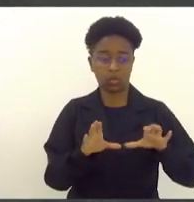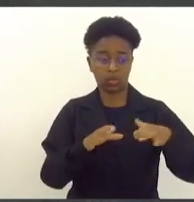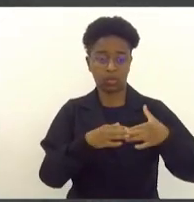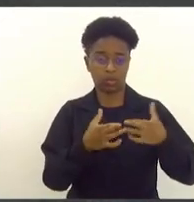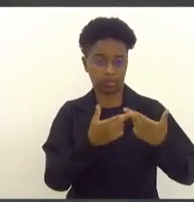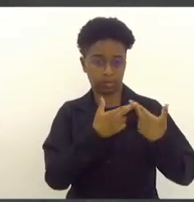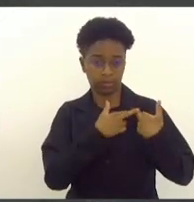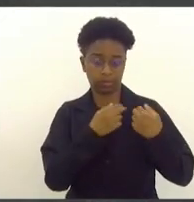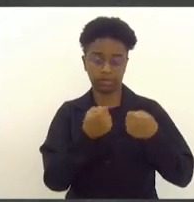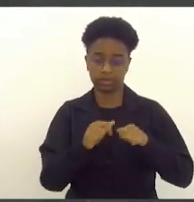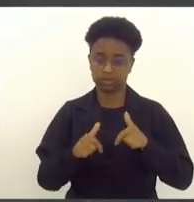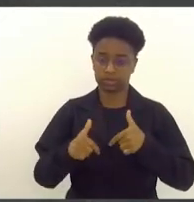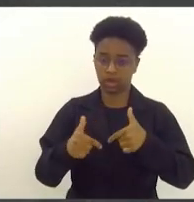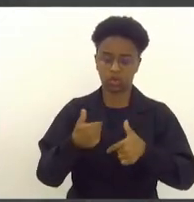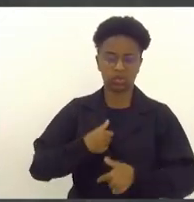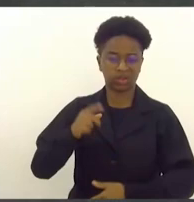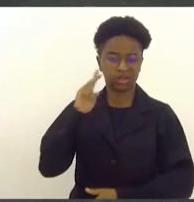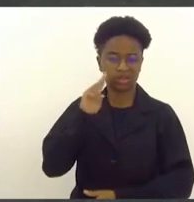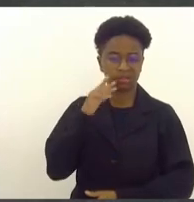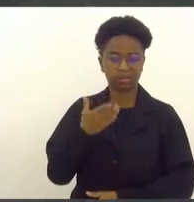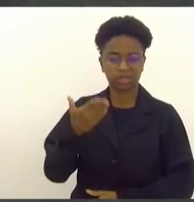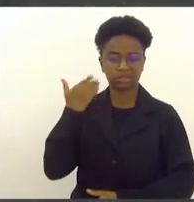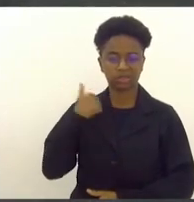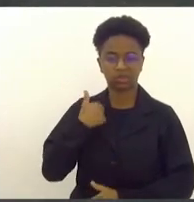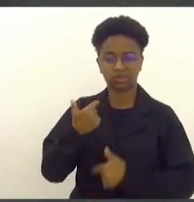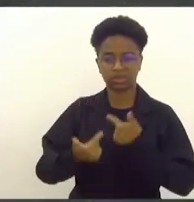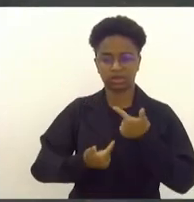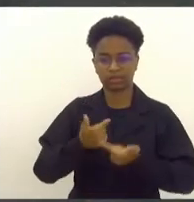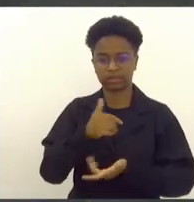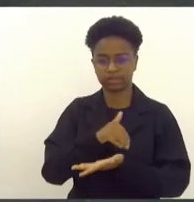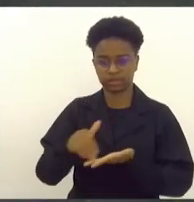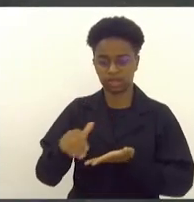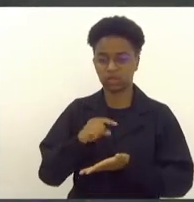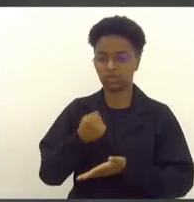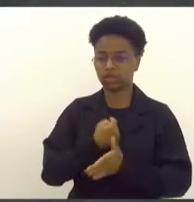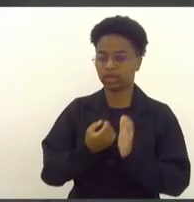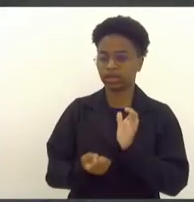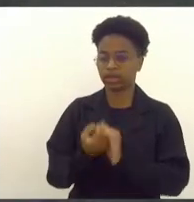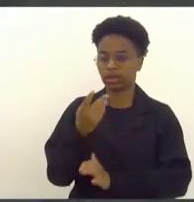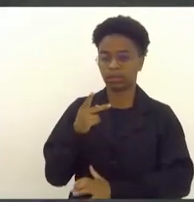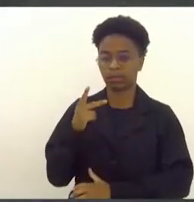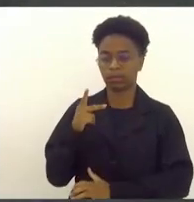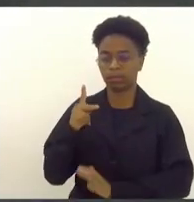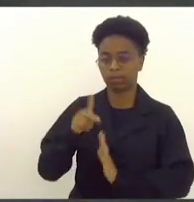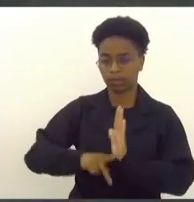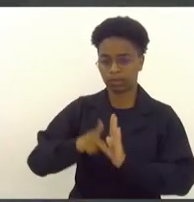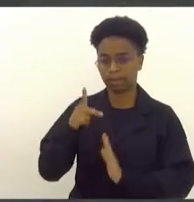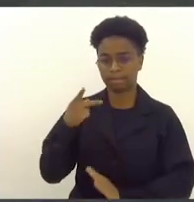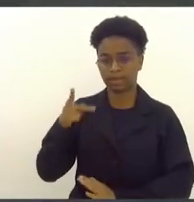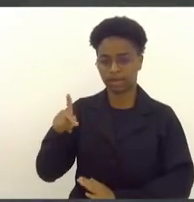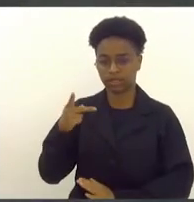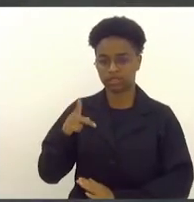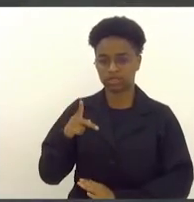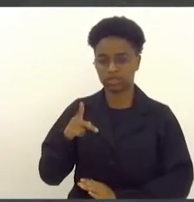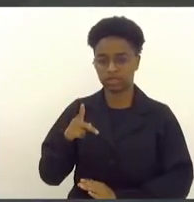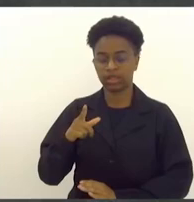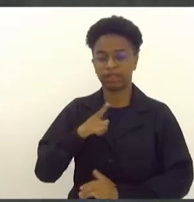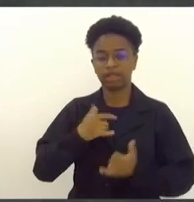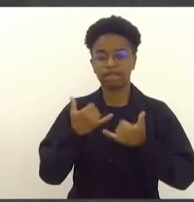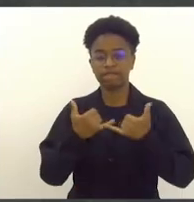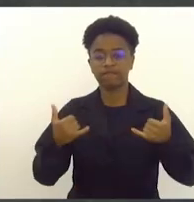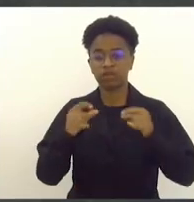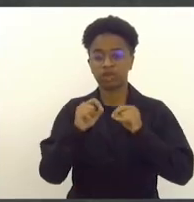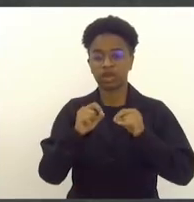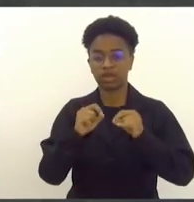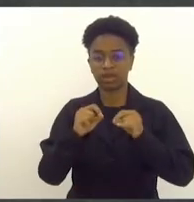lembro tempo que eu tava na secretaria a gente fez um projeto em Paraty para pegar os fios e botar subterrâneos sabe qual é que